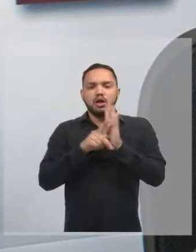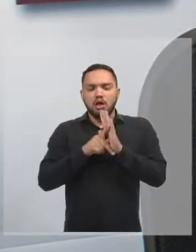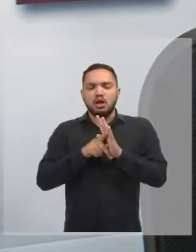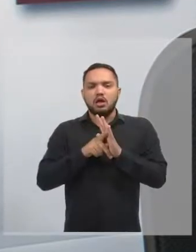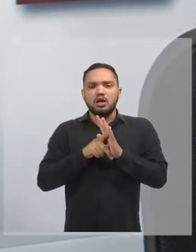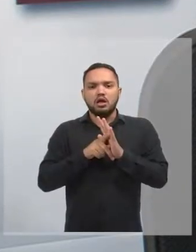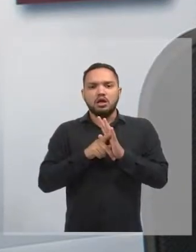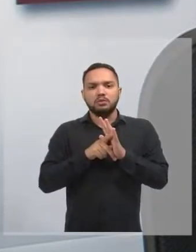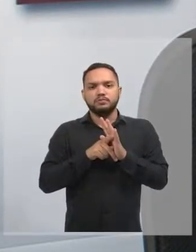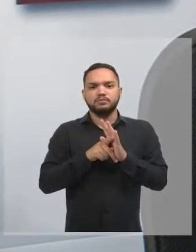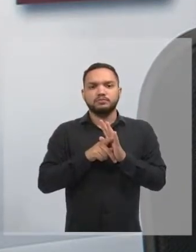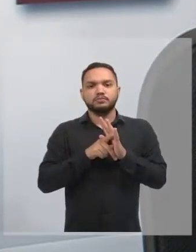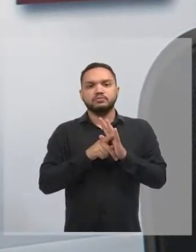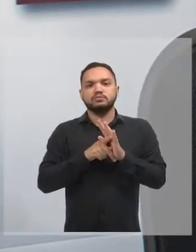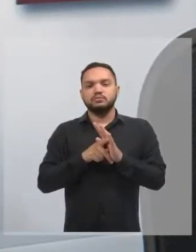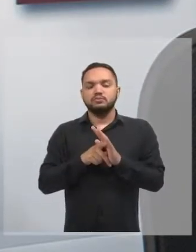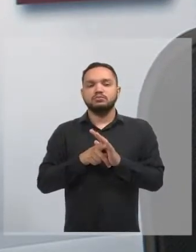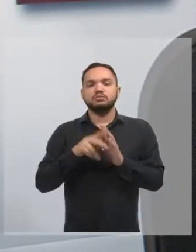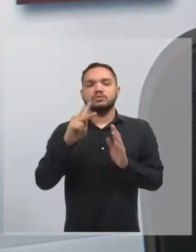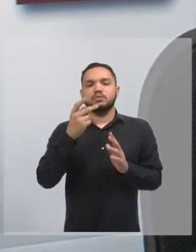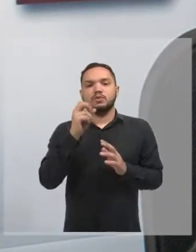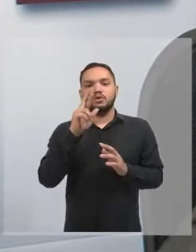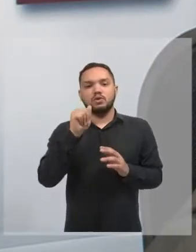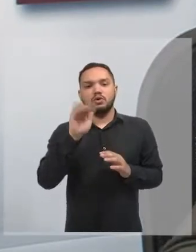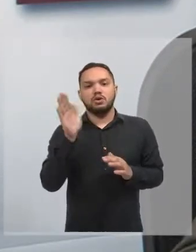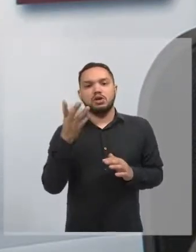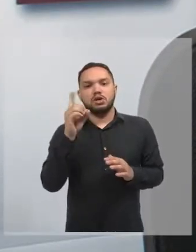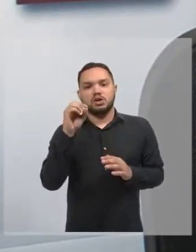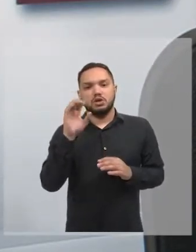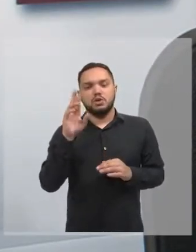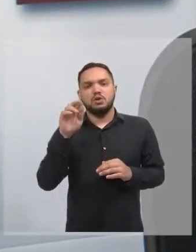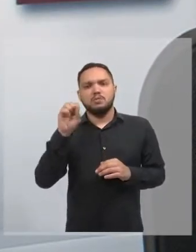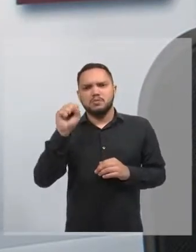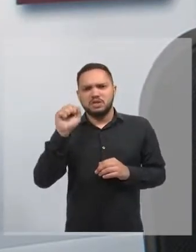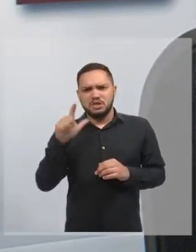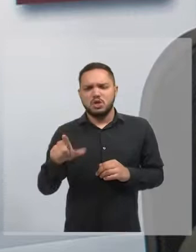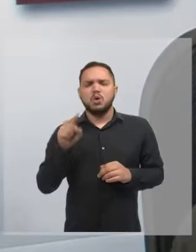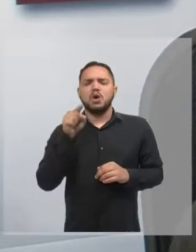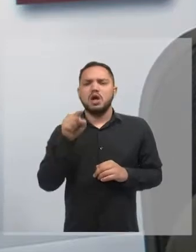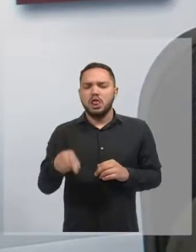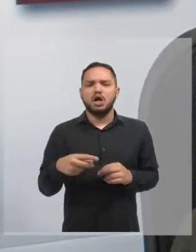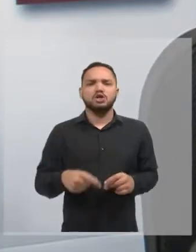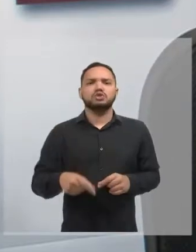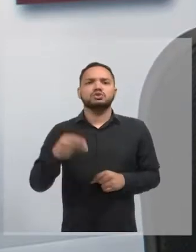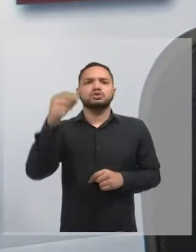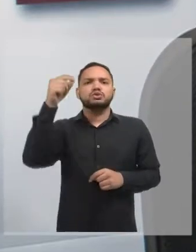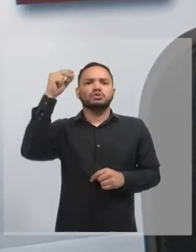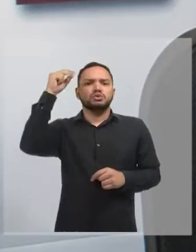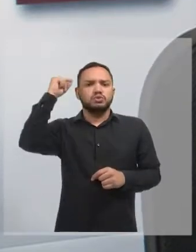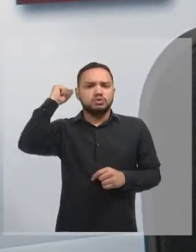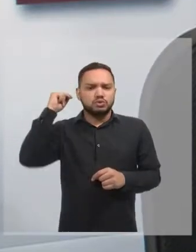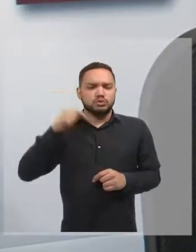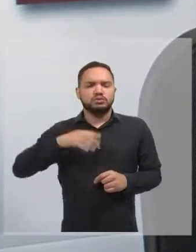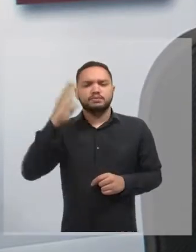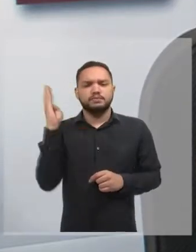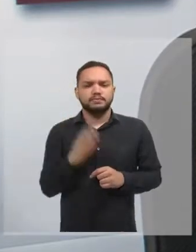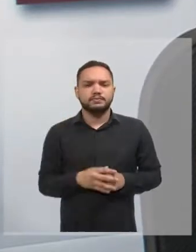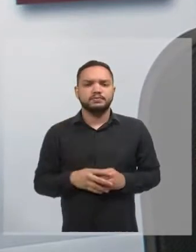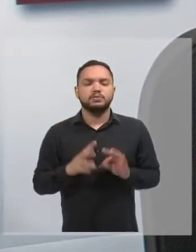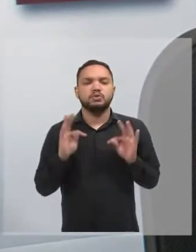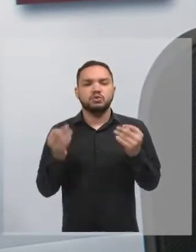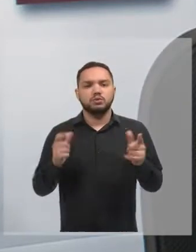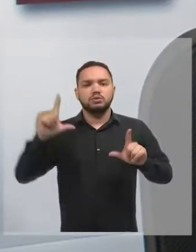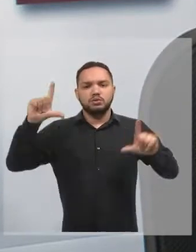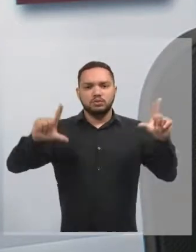hoje é assistido, que é a Hora do Brasil. Ainda hoje é assistido, Paulo. A Voz do Brasil. É um dos programas mais toda antigos. Rádio, né? Todas as